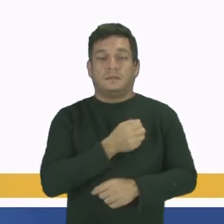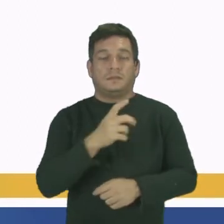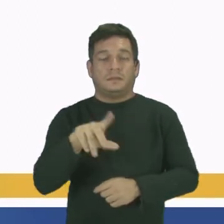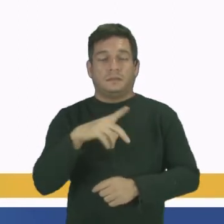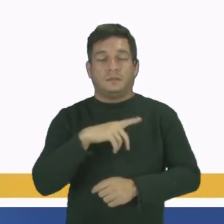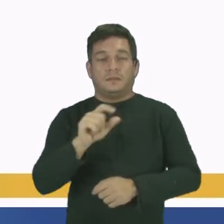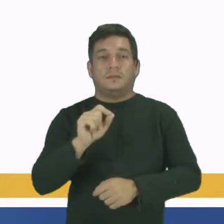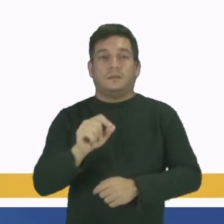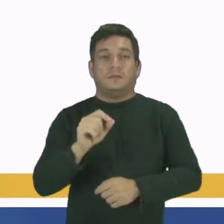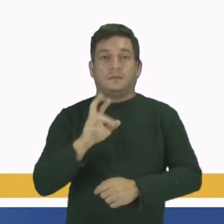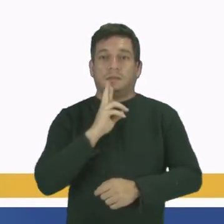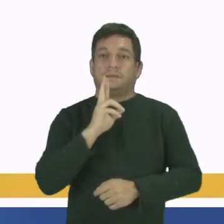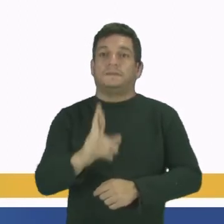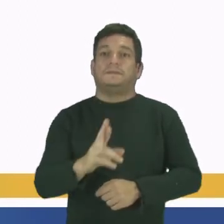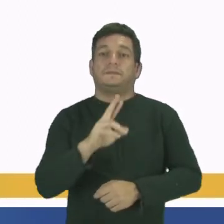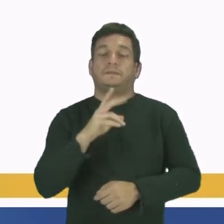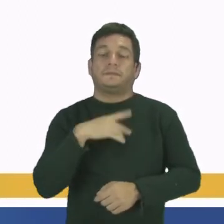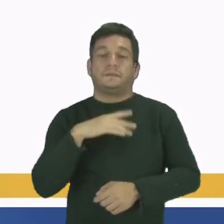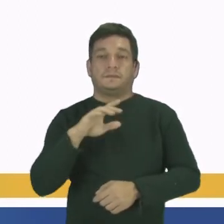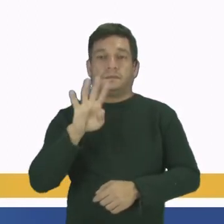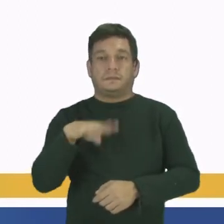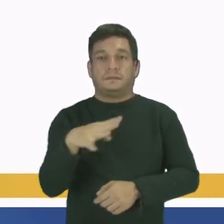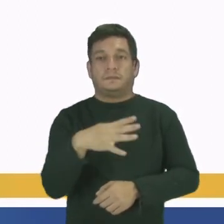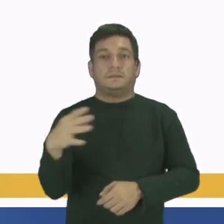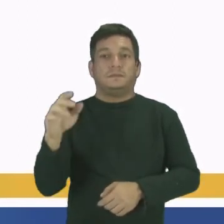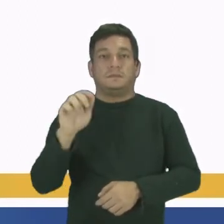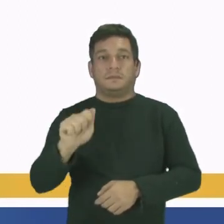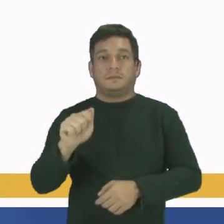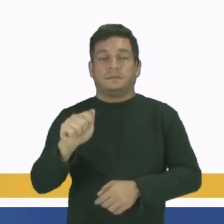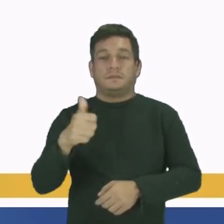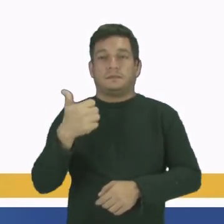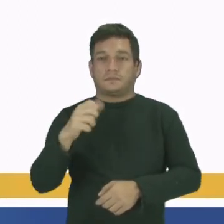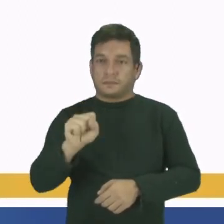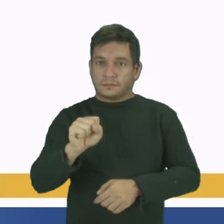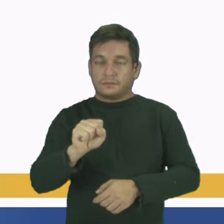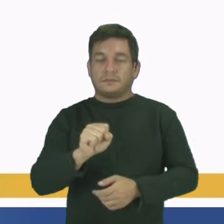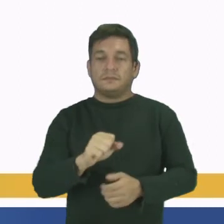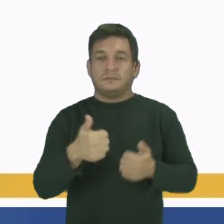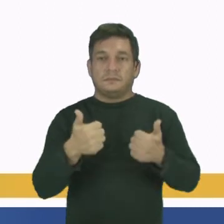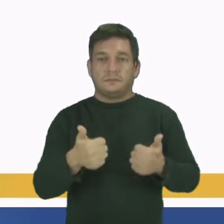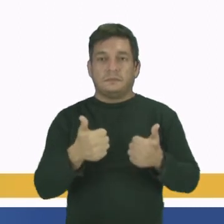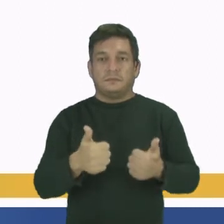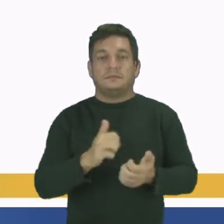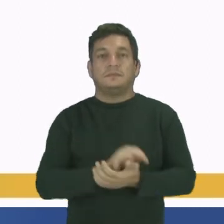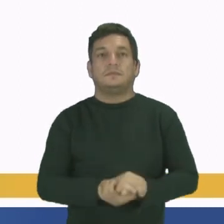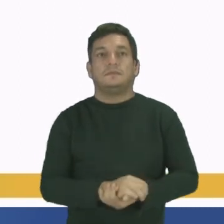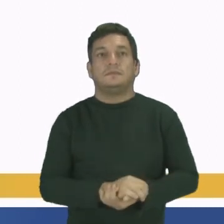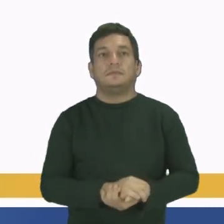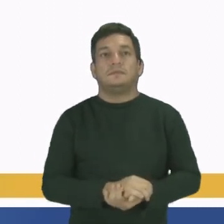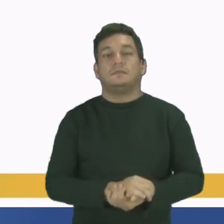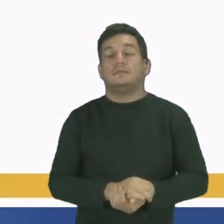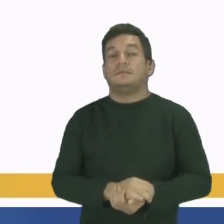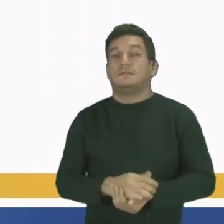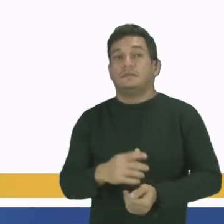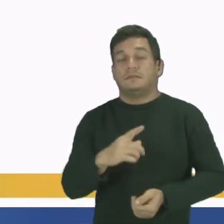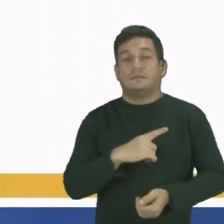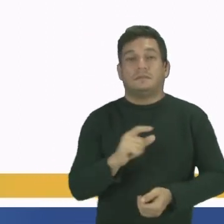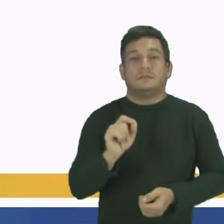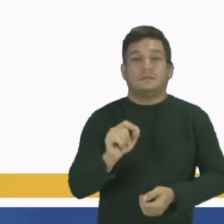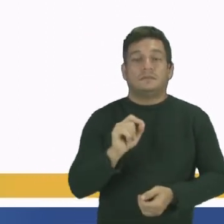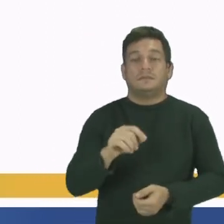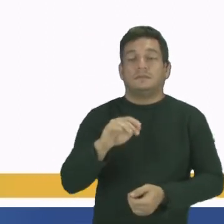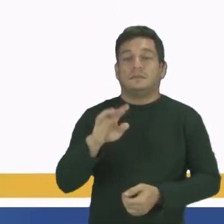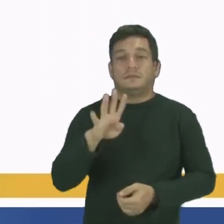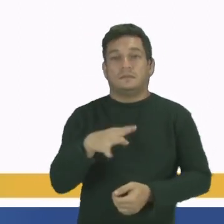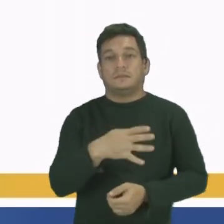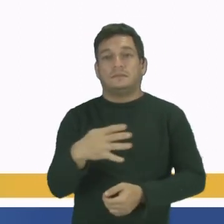o determinante da matriz A, que é 18, certo, gente? E aí nós temos o determinante da